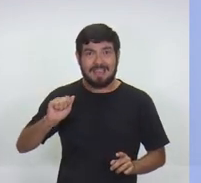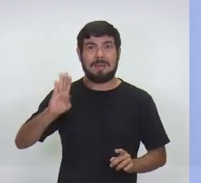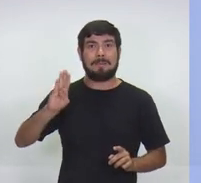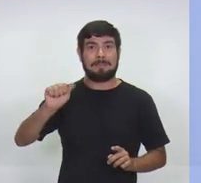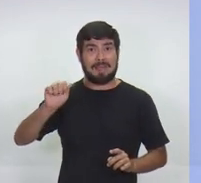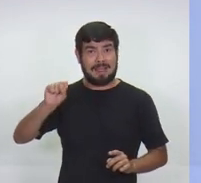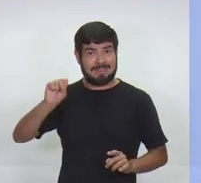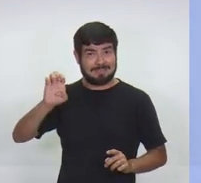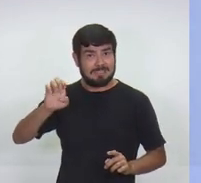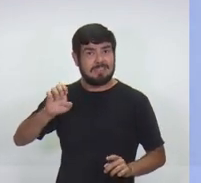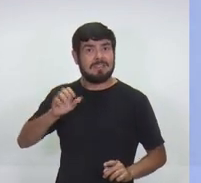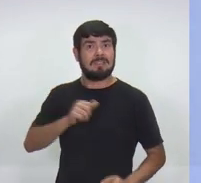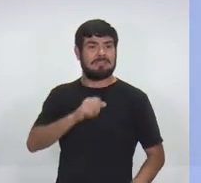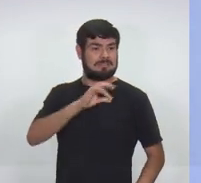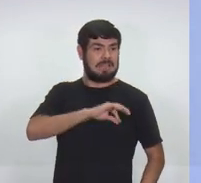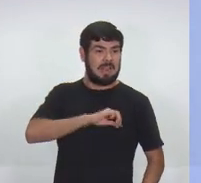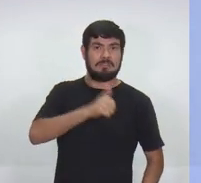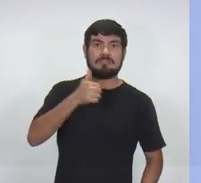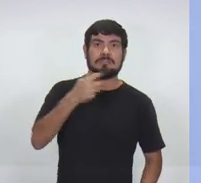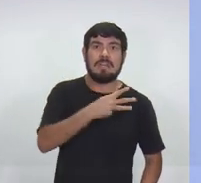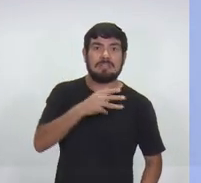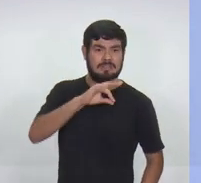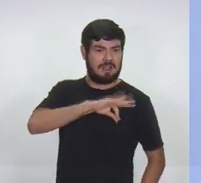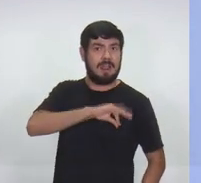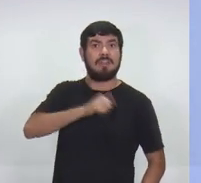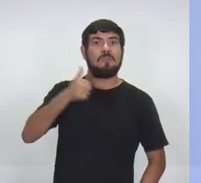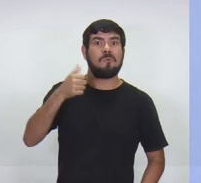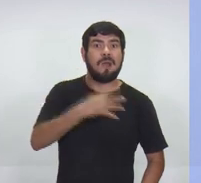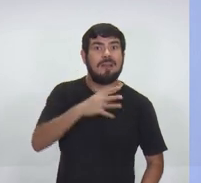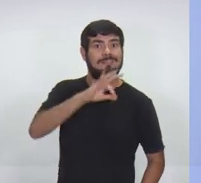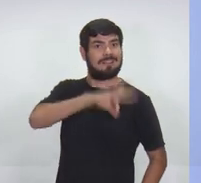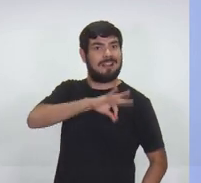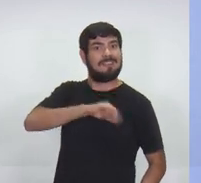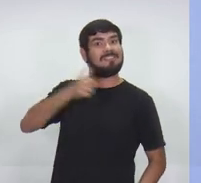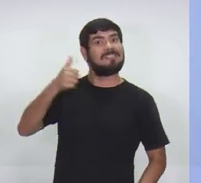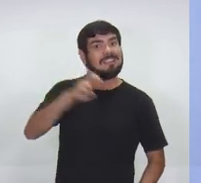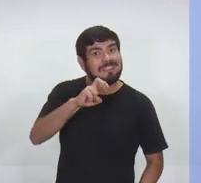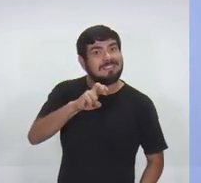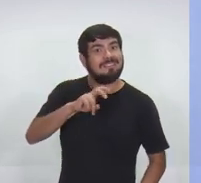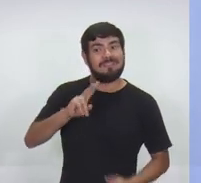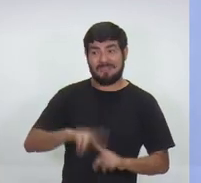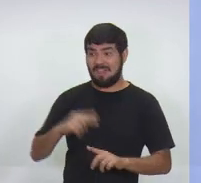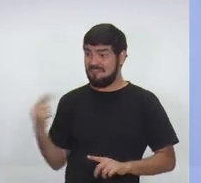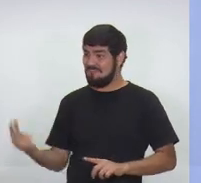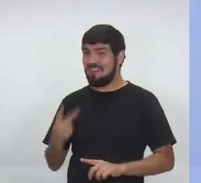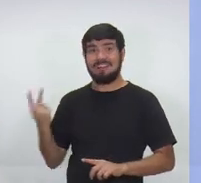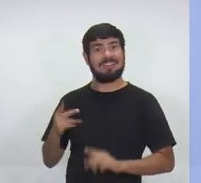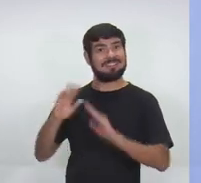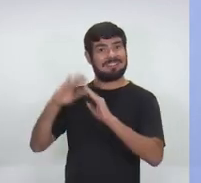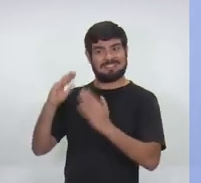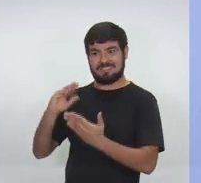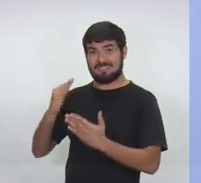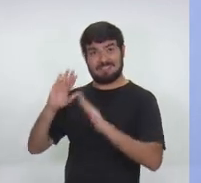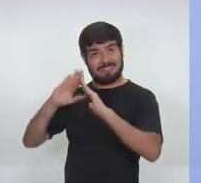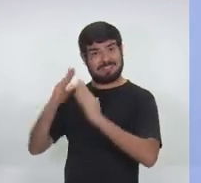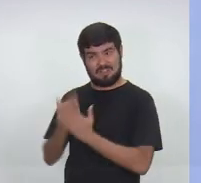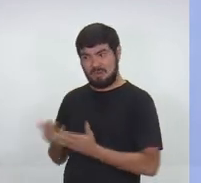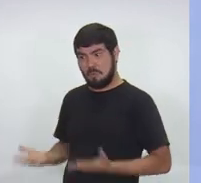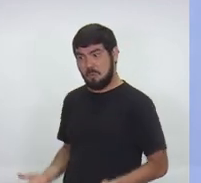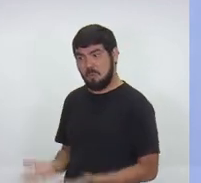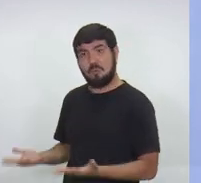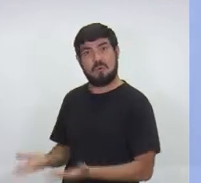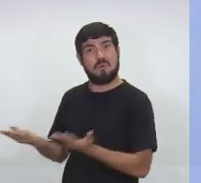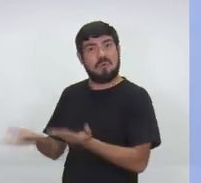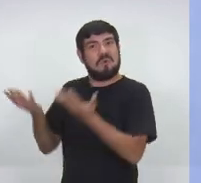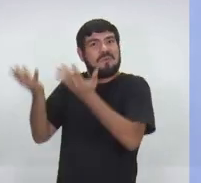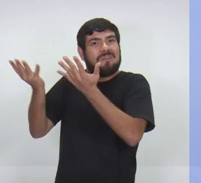e deve ser instalado na valorização das escolas porque com isso você dá um entusiasmo para os professores mantêm os